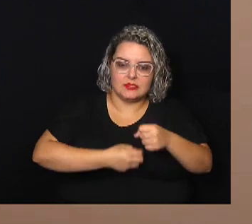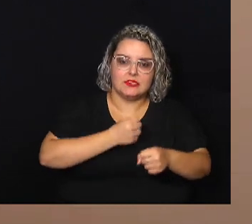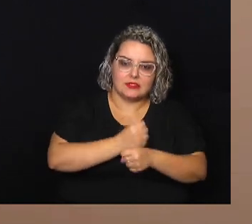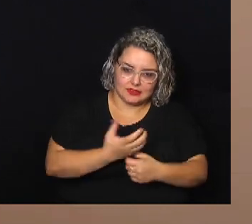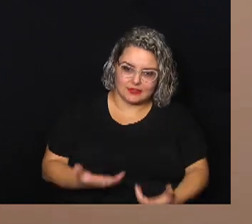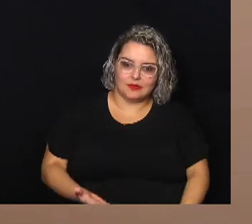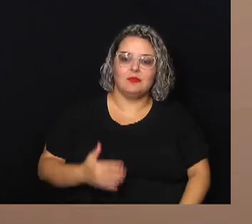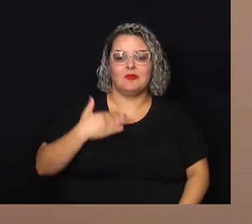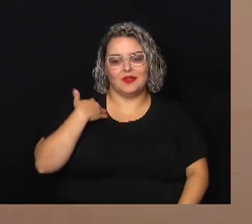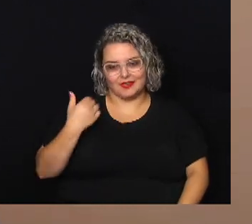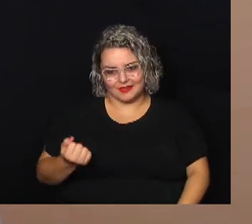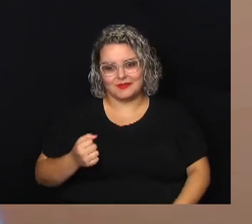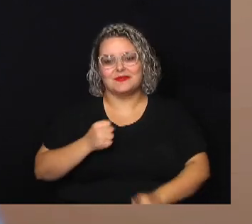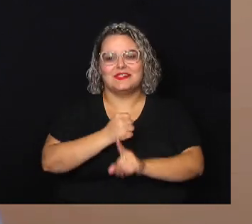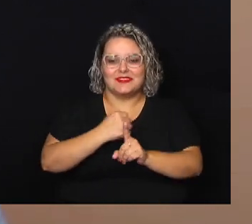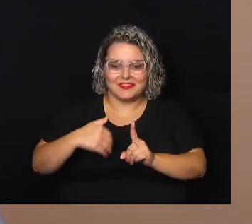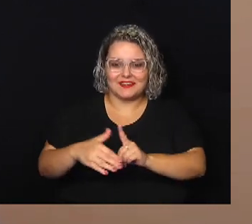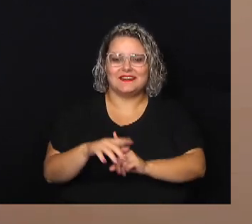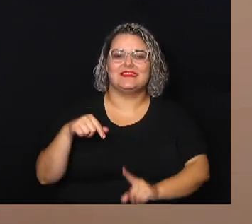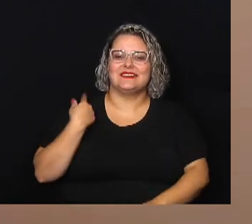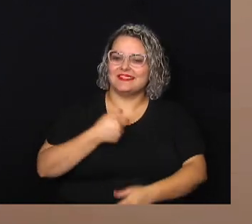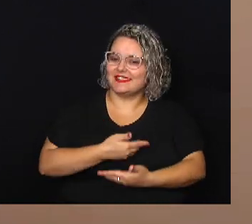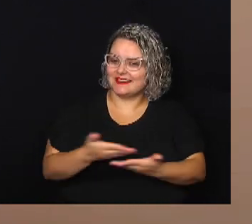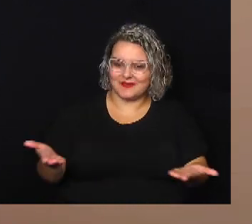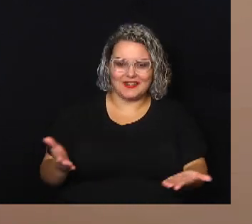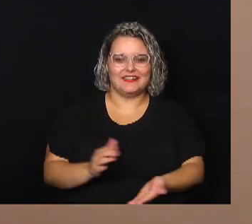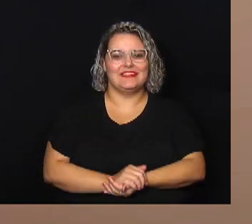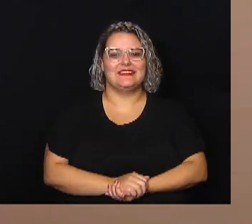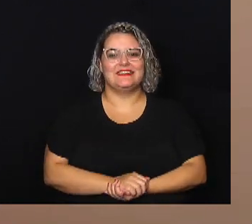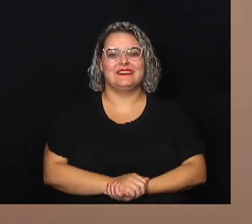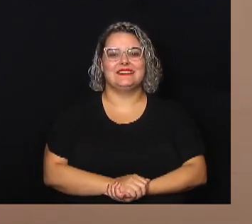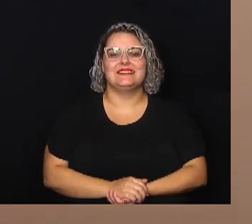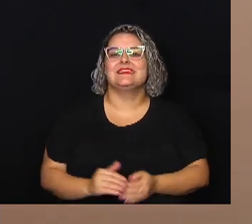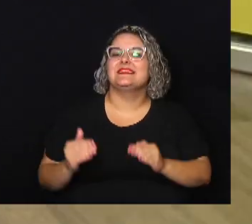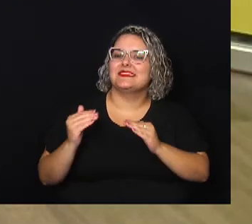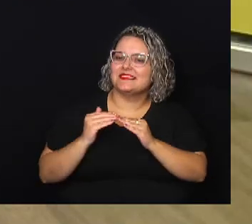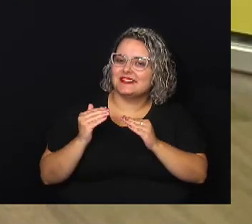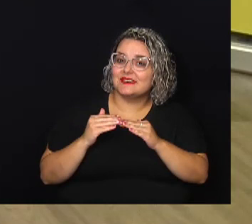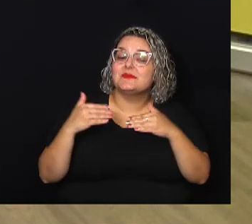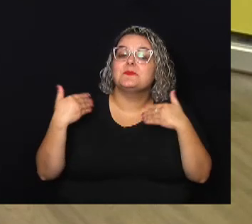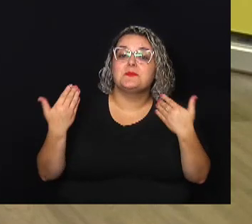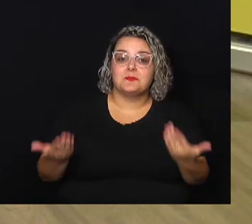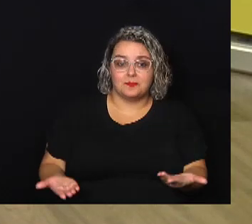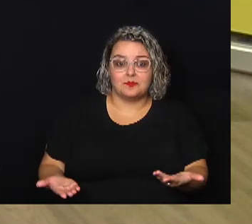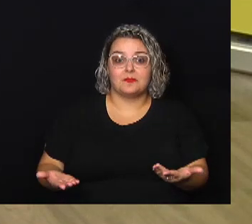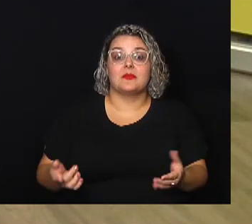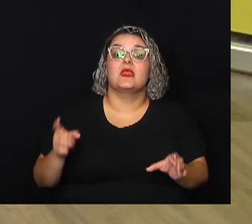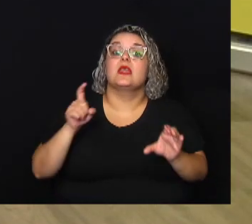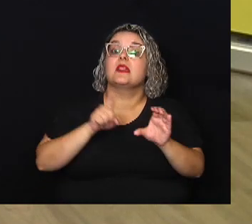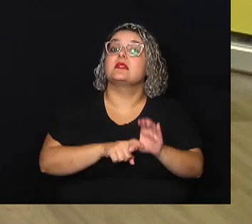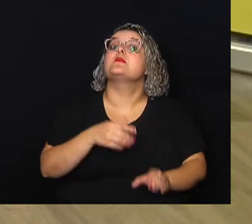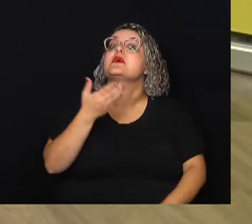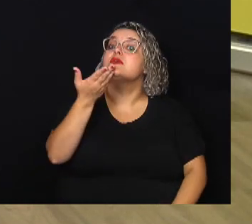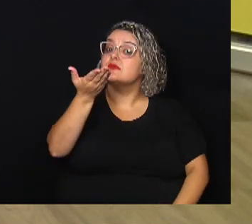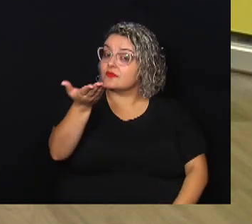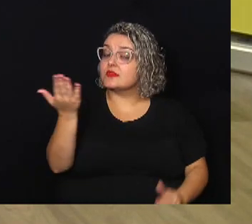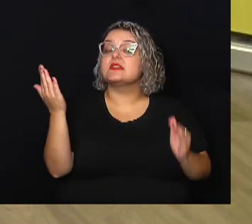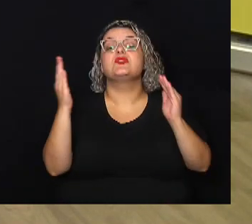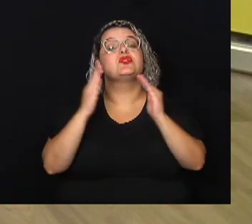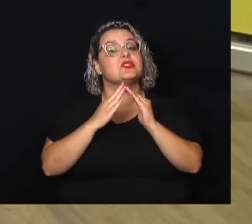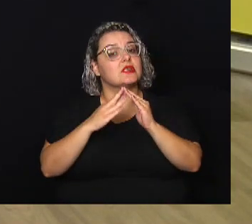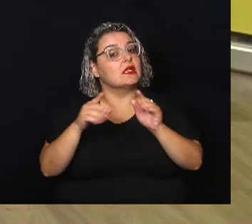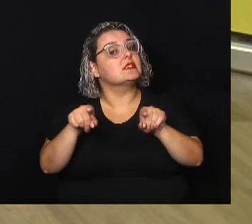chamar, pode chamar a sociedade, que nós estamos à disposição. Combinado, e para isso a gente depende de você aí de casa também,